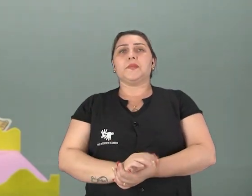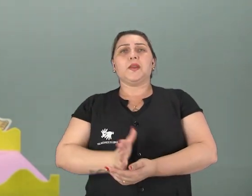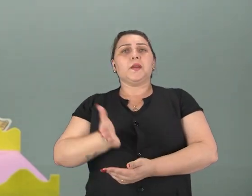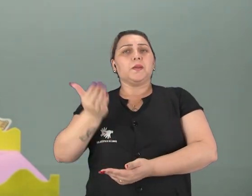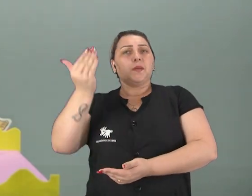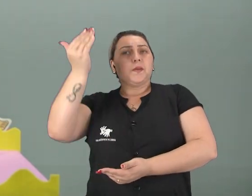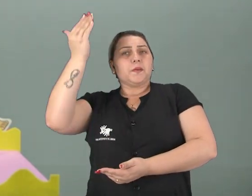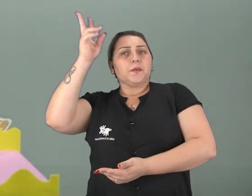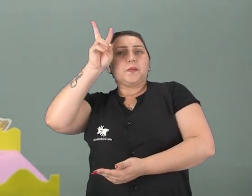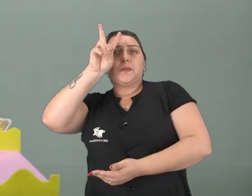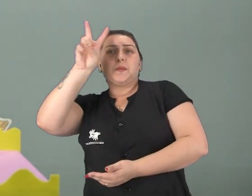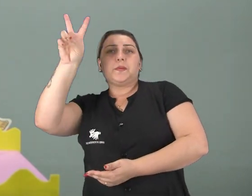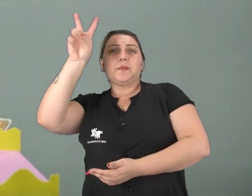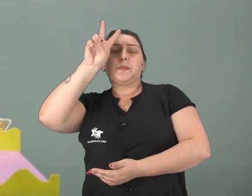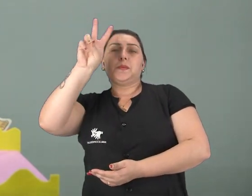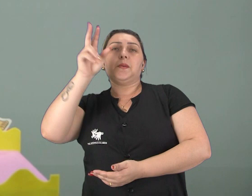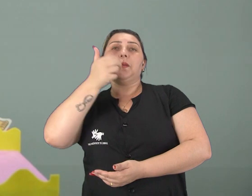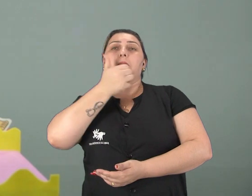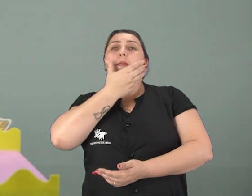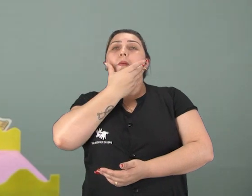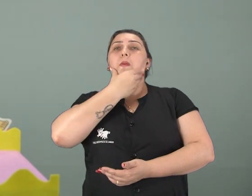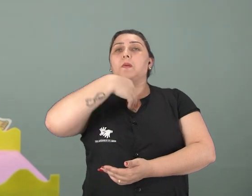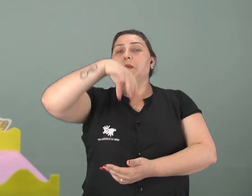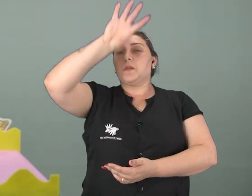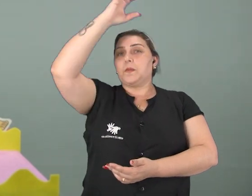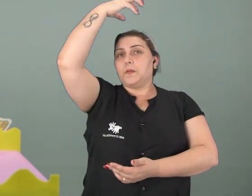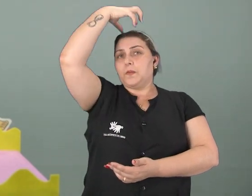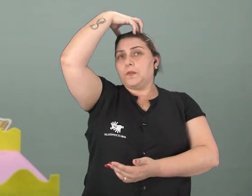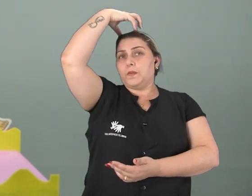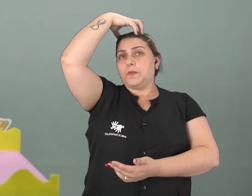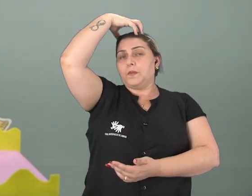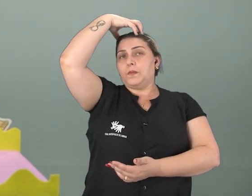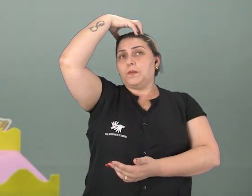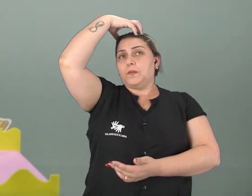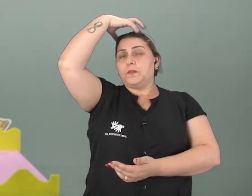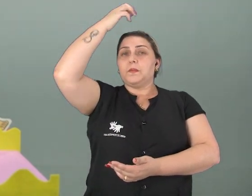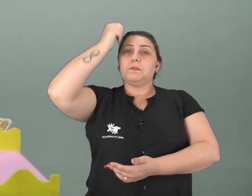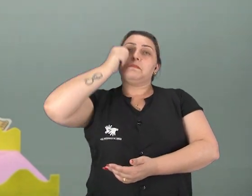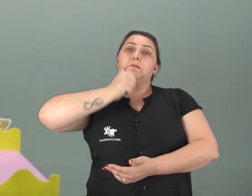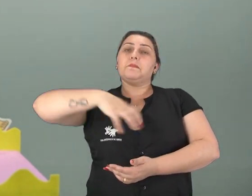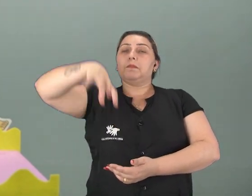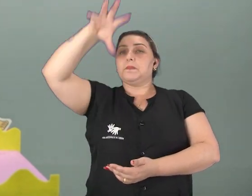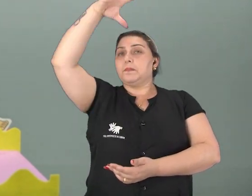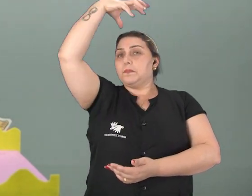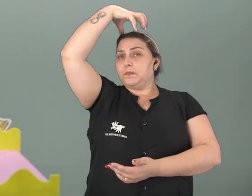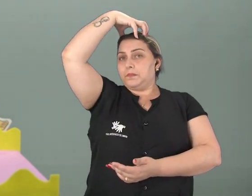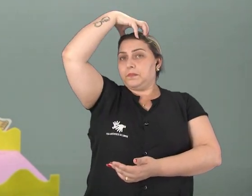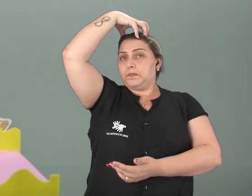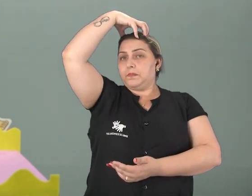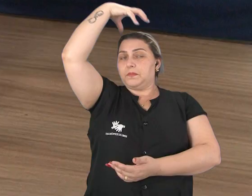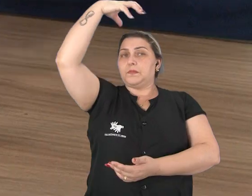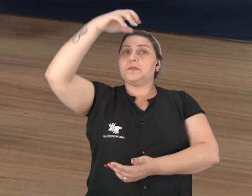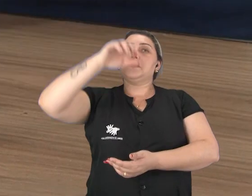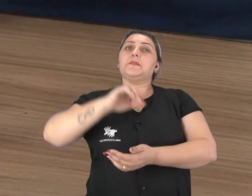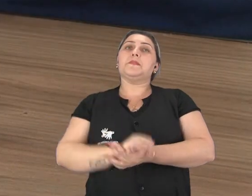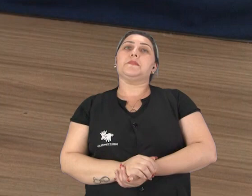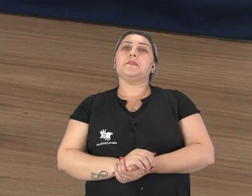uma vez um rei e uma rainha.